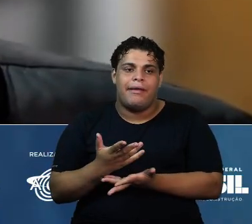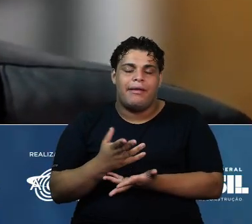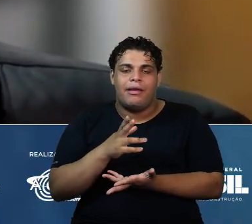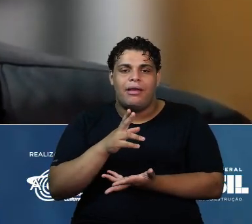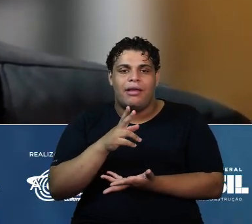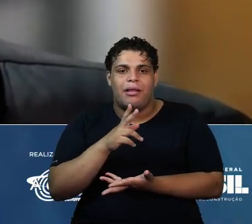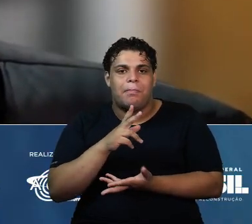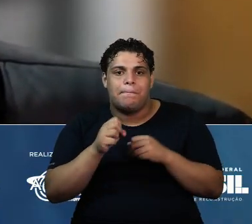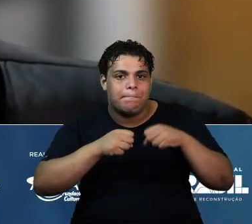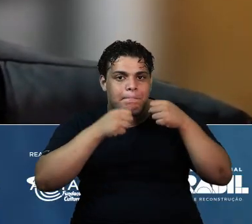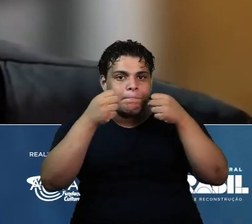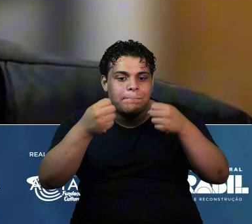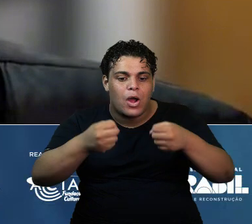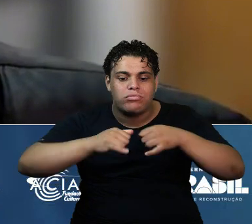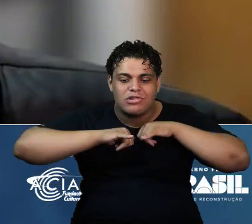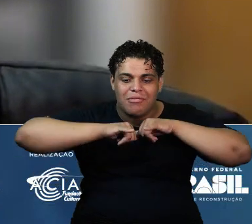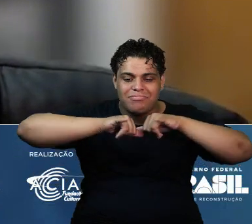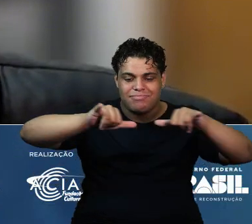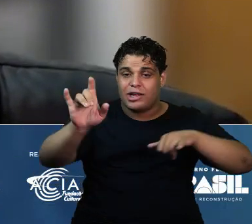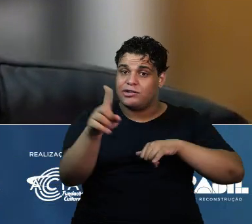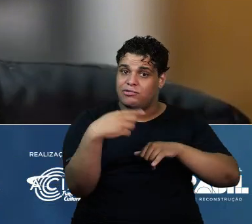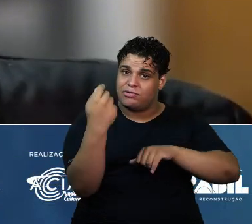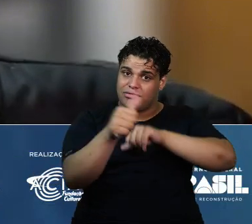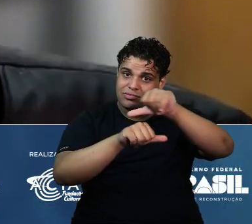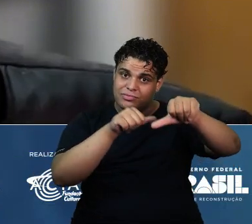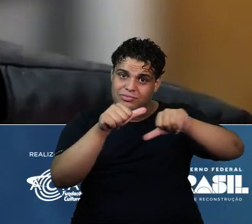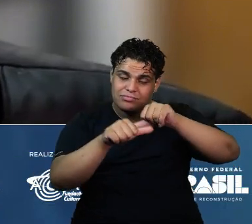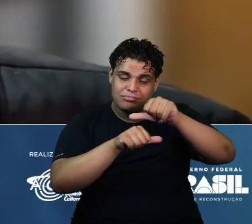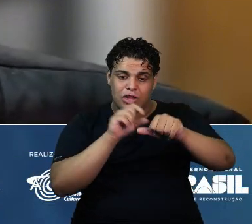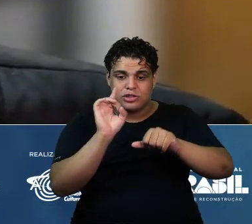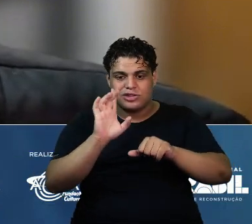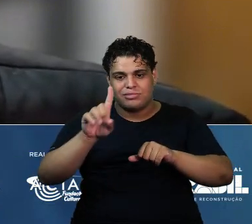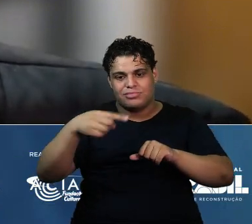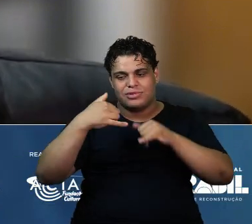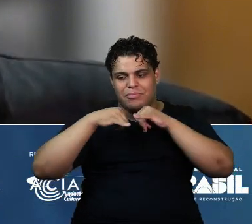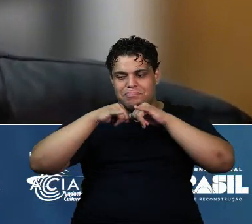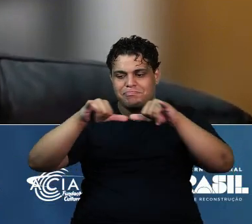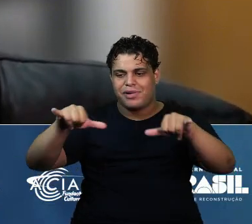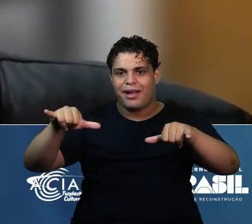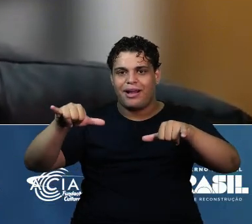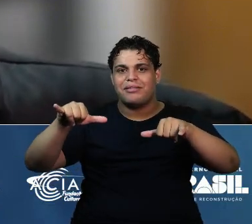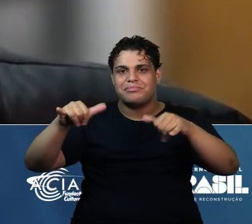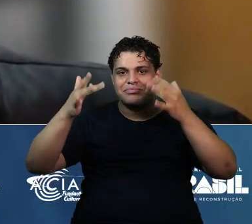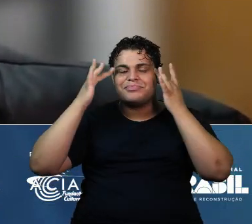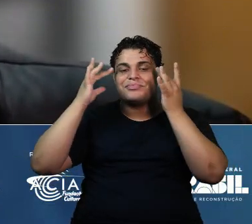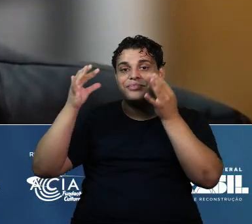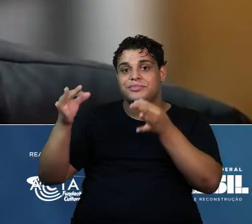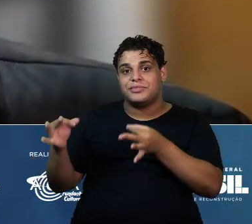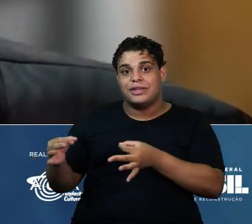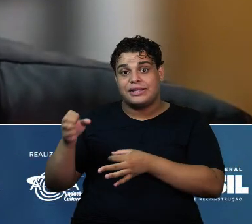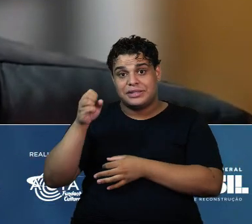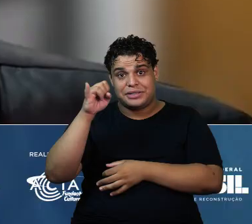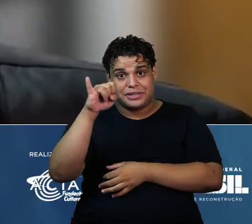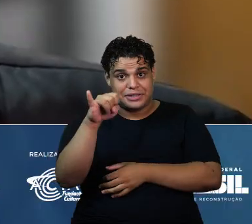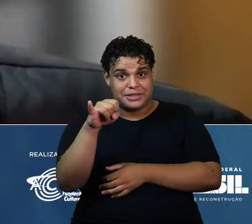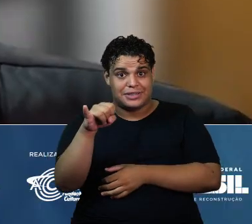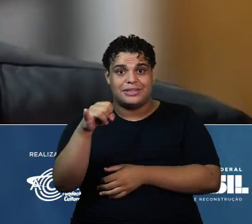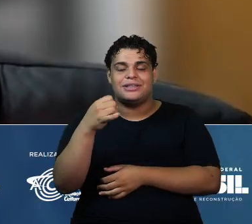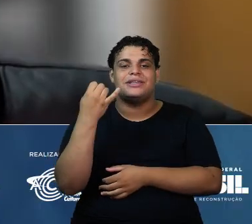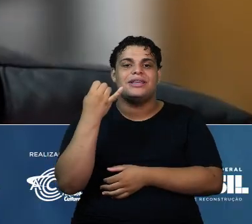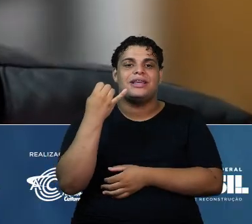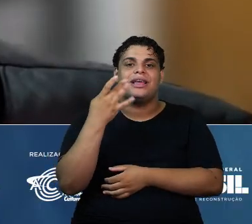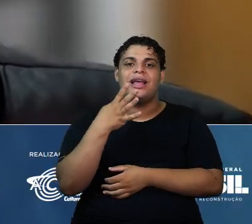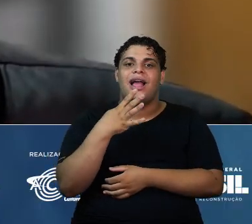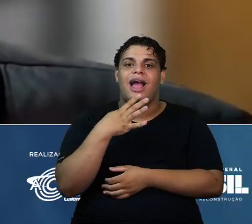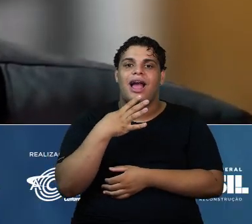só vai transformar esta realidade a partir do momento da conscientização. E a criança, sendo conscientizada, ela, como vetor,